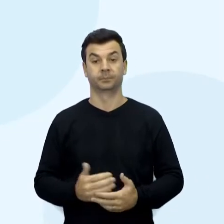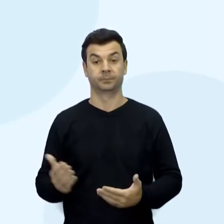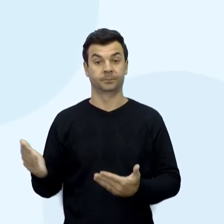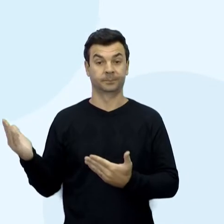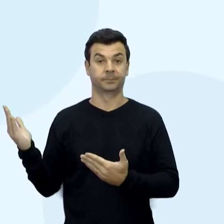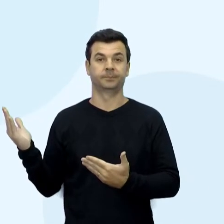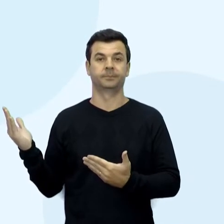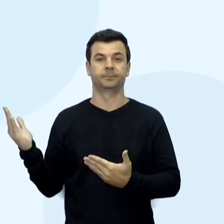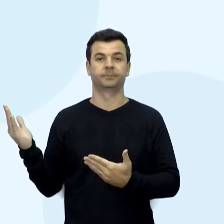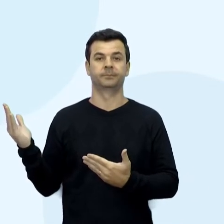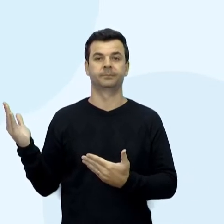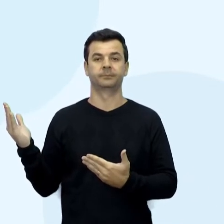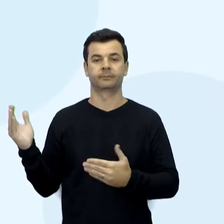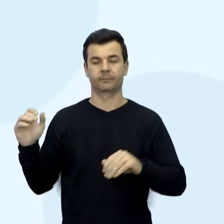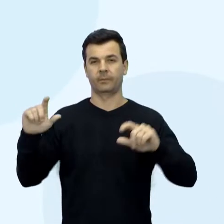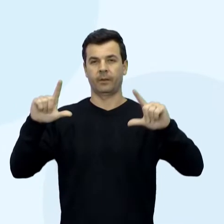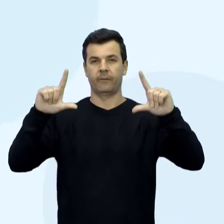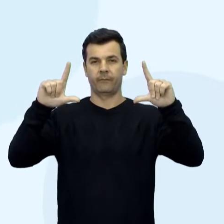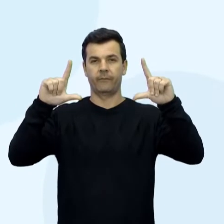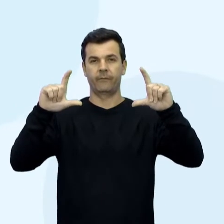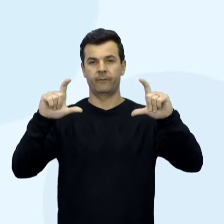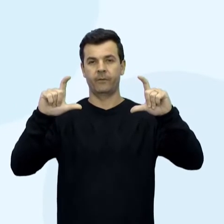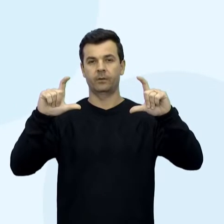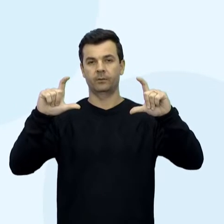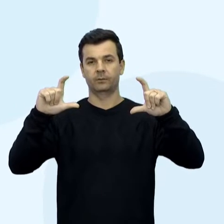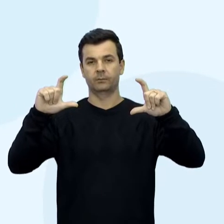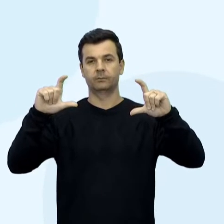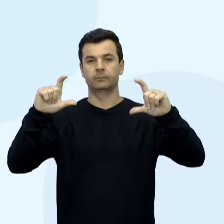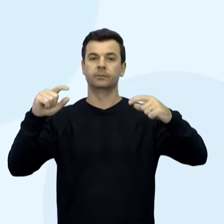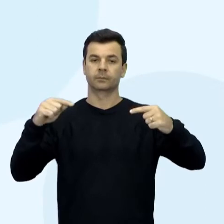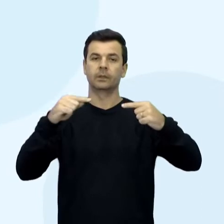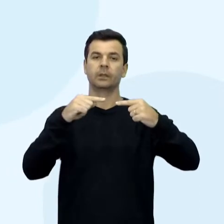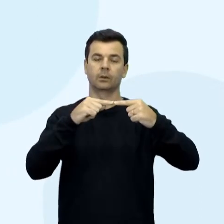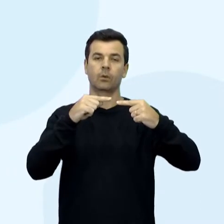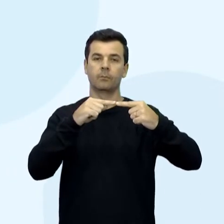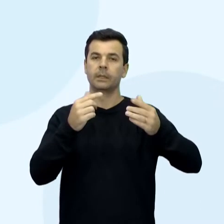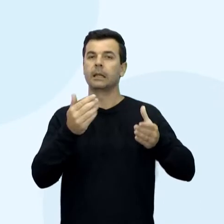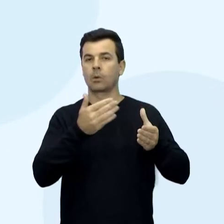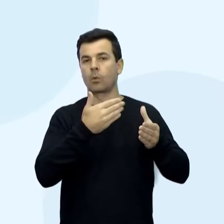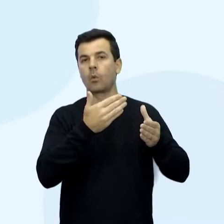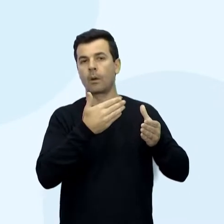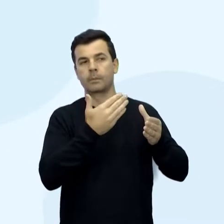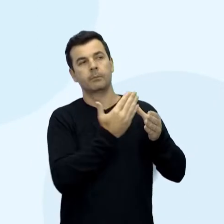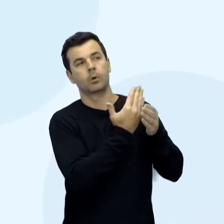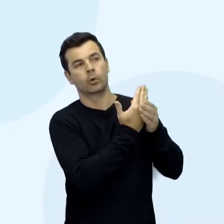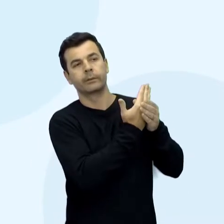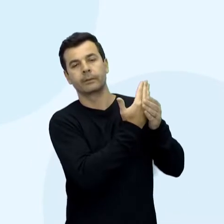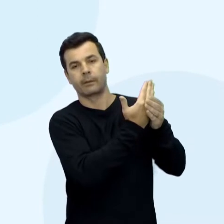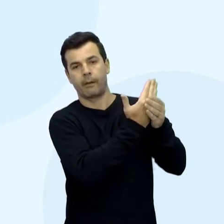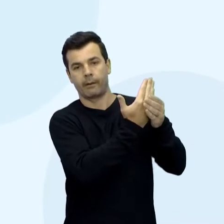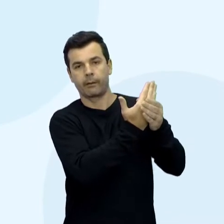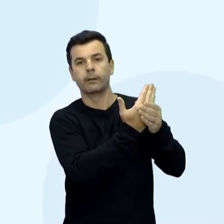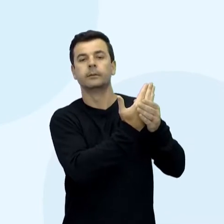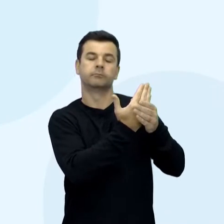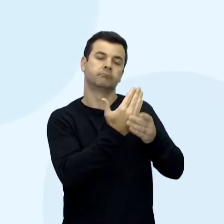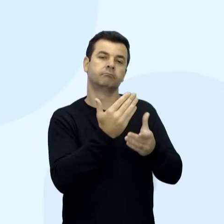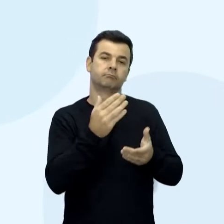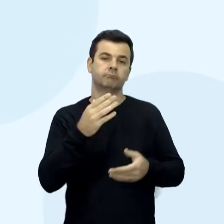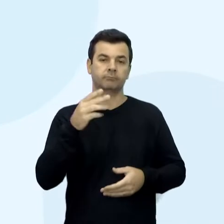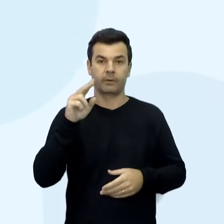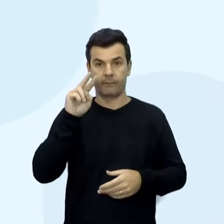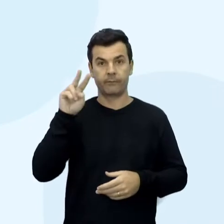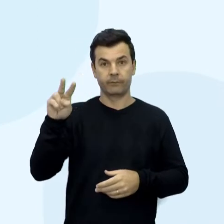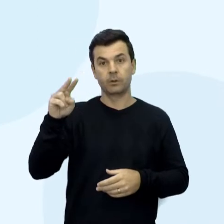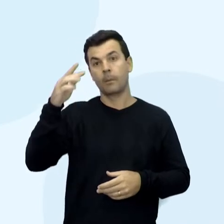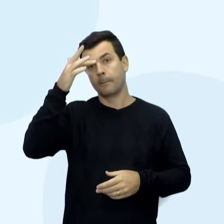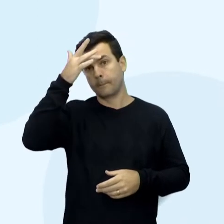Bem, aqui nós temos uma imagem, que representa essa biblioteca, onde nós temos algumas pessoas, que